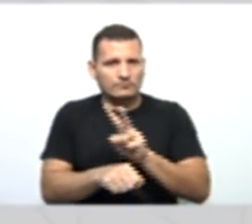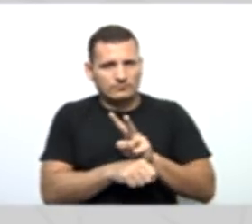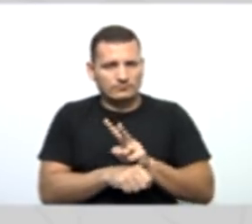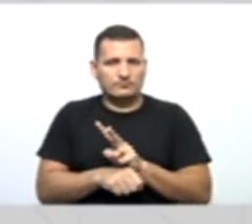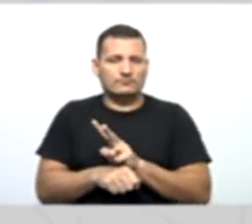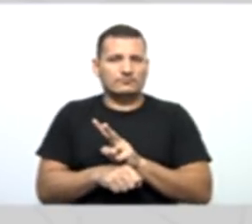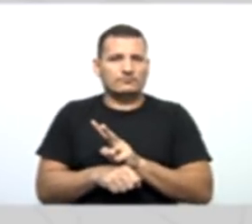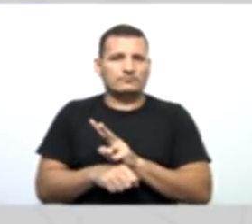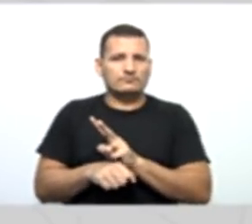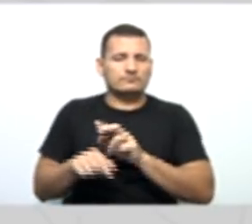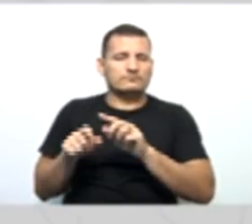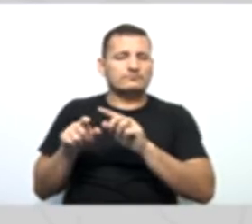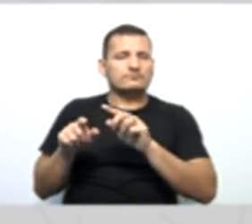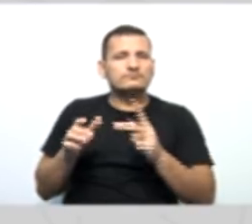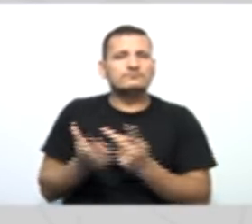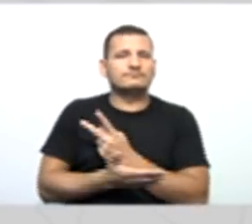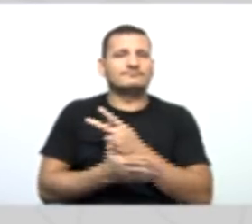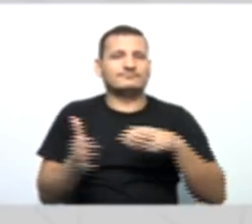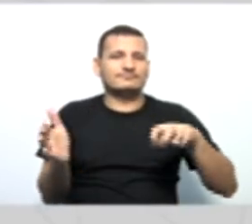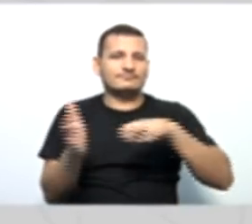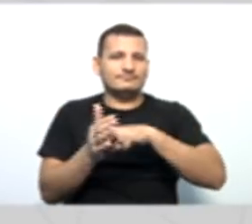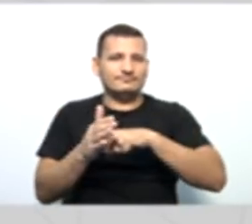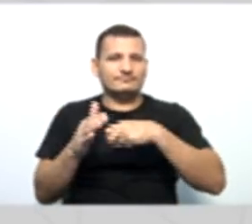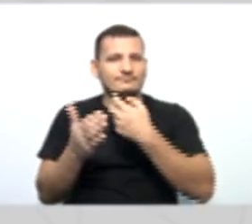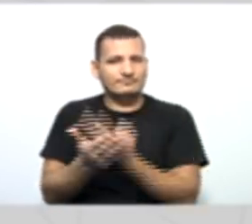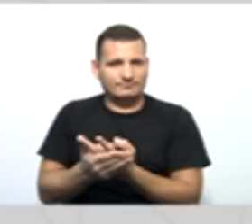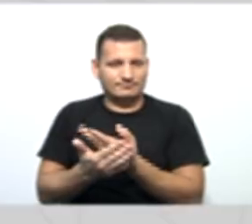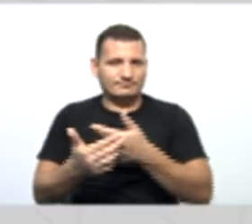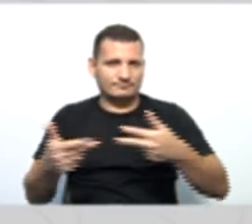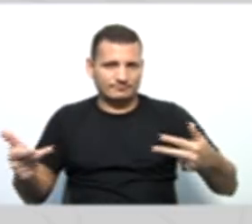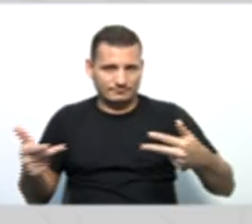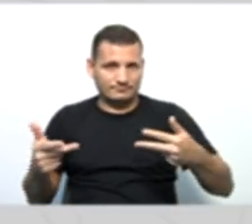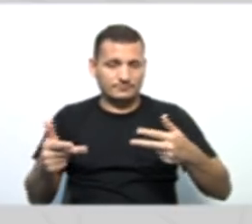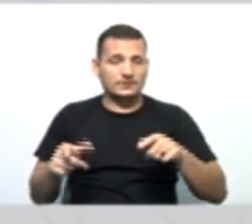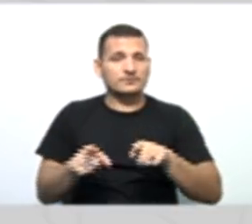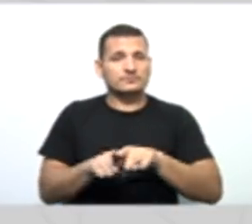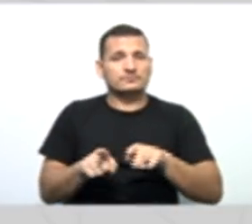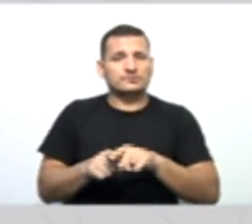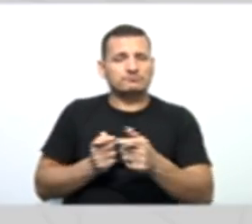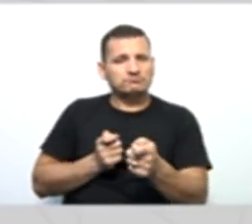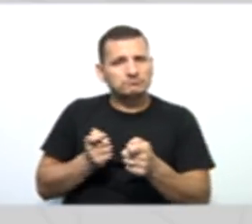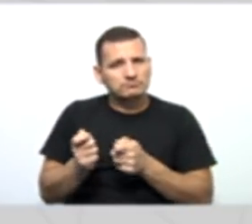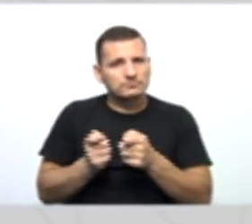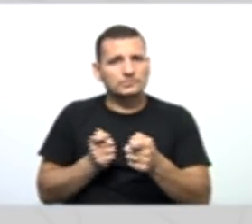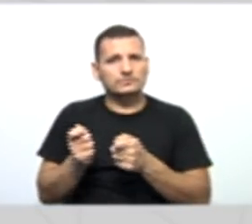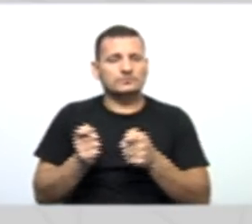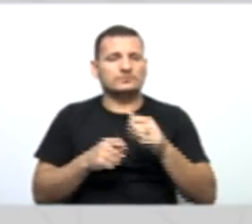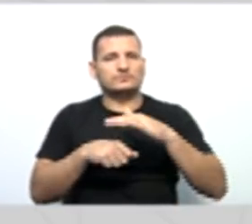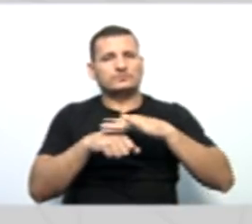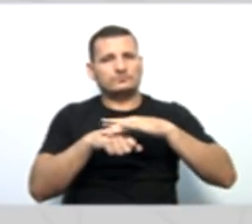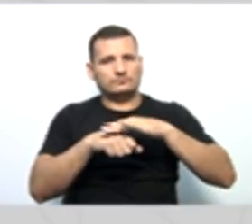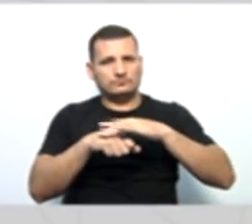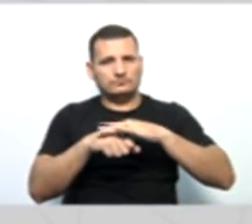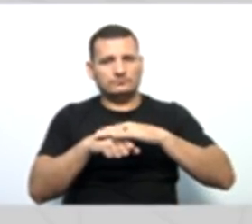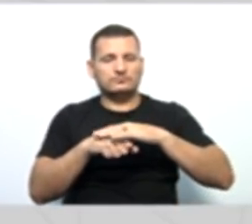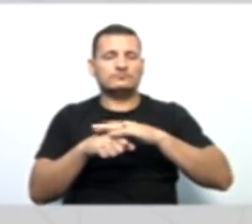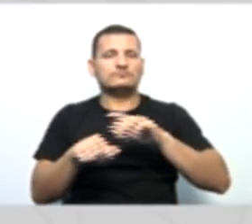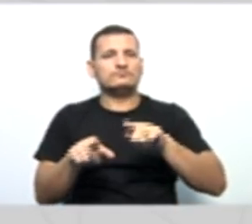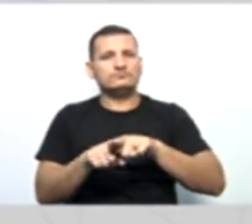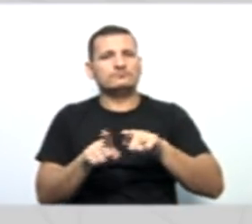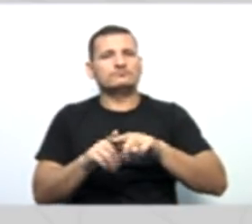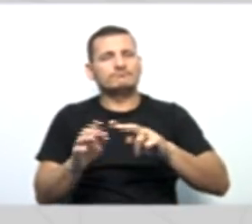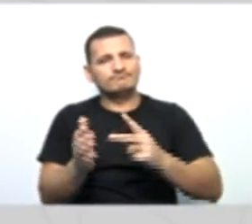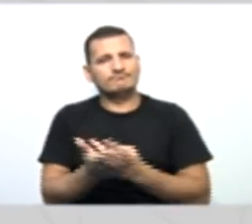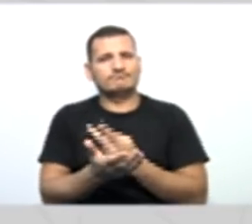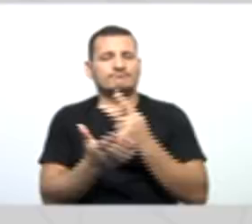prevenção? É prevenir que algum tipo de acidente aconteça e controle de doenças ocupacionais e acidentes de